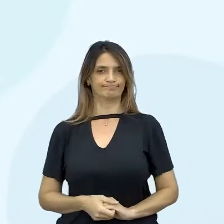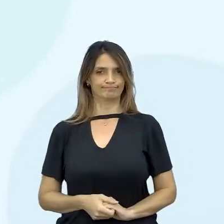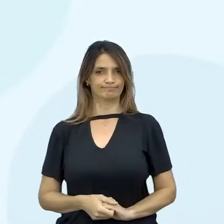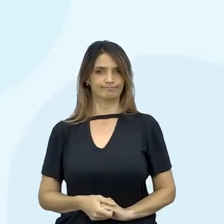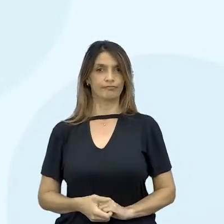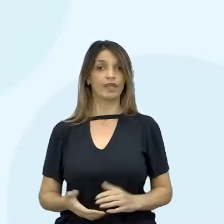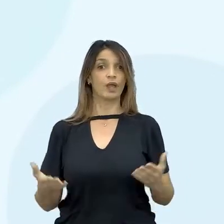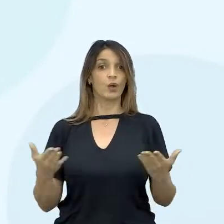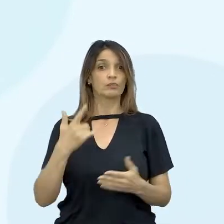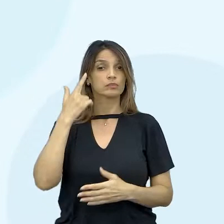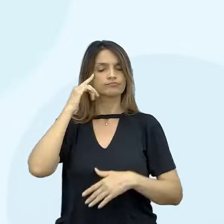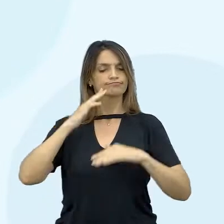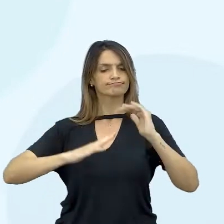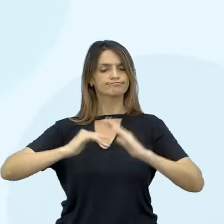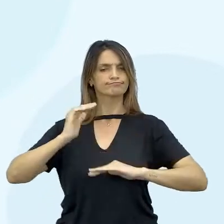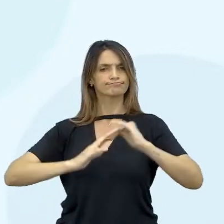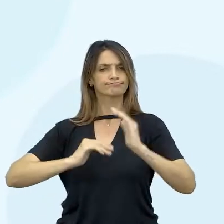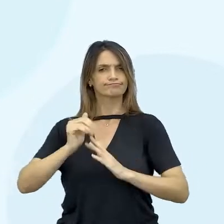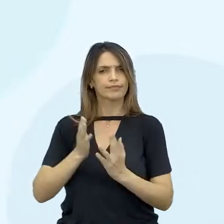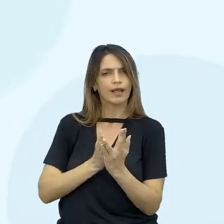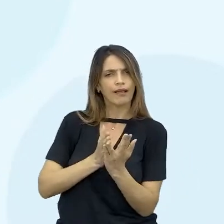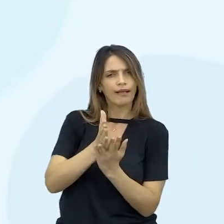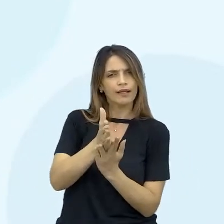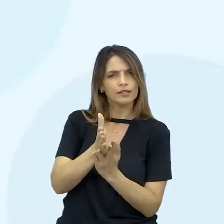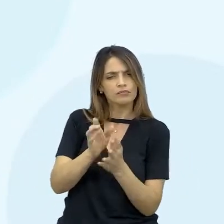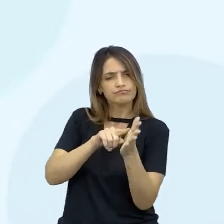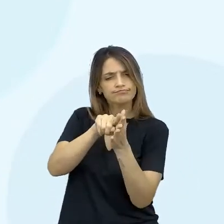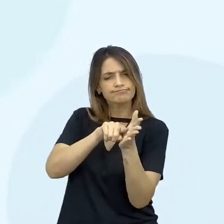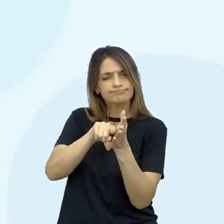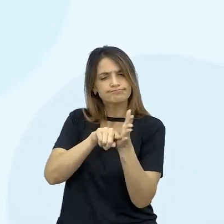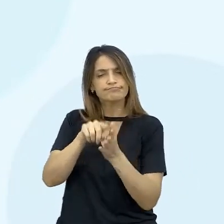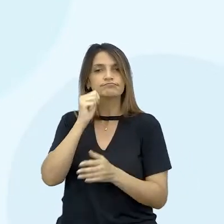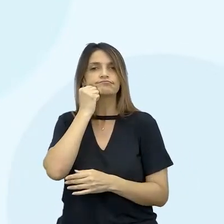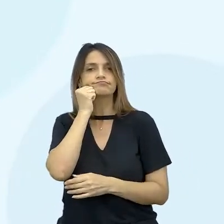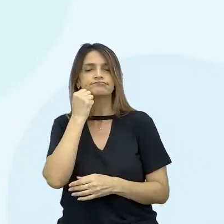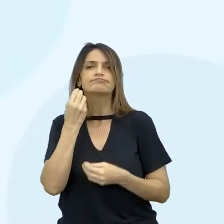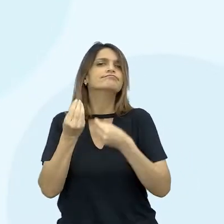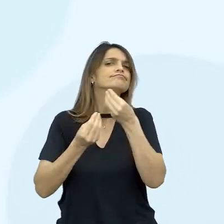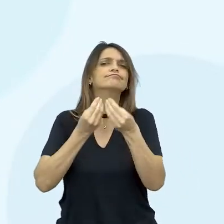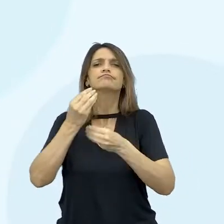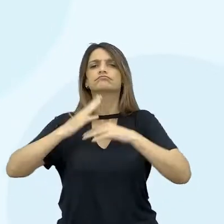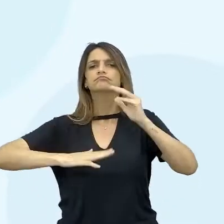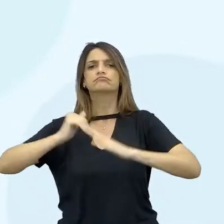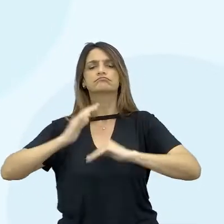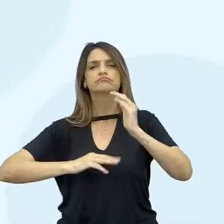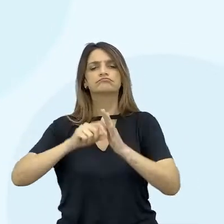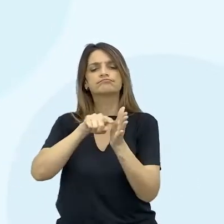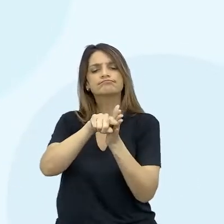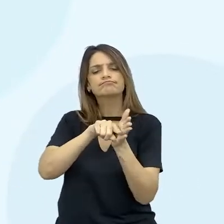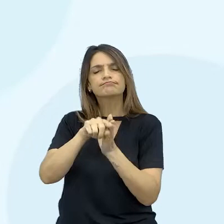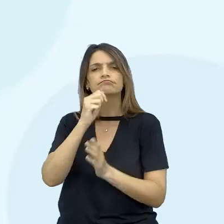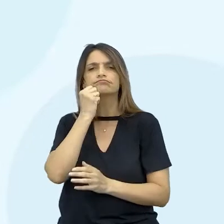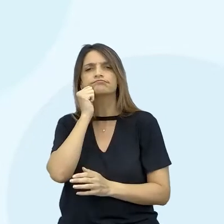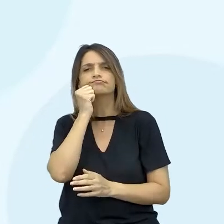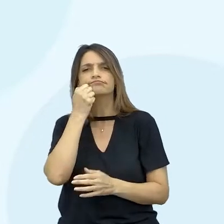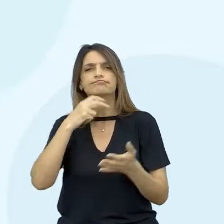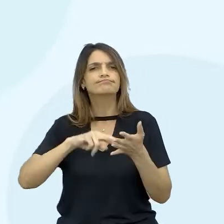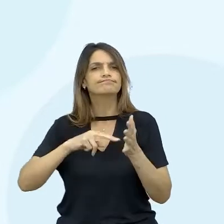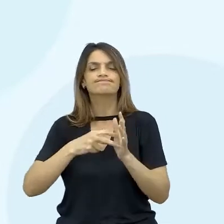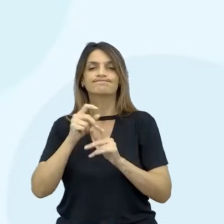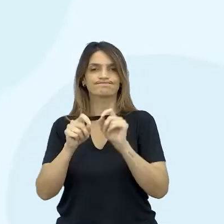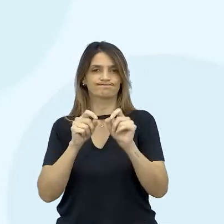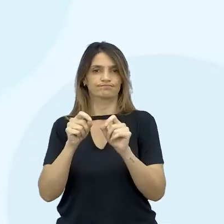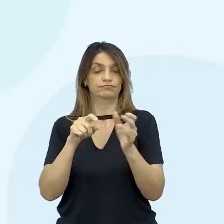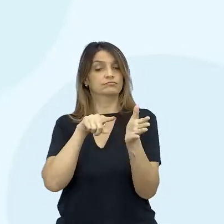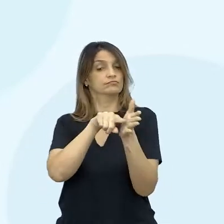pensar aqui as habilidades do eixo investigação científica, né? Eita. Como que são as habilidades da investigação científica? Na